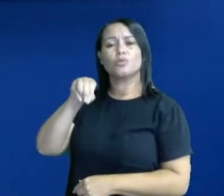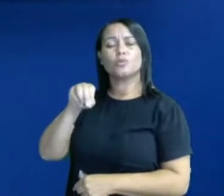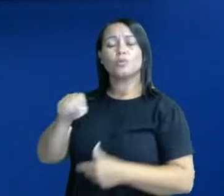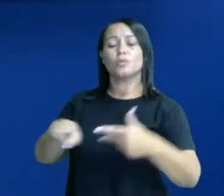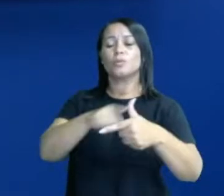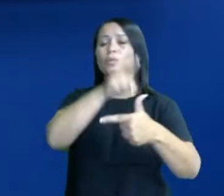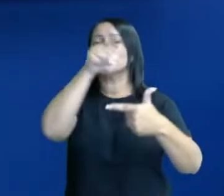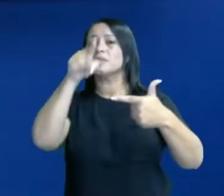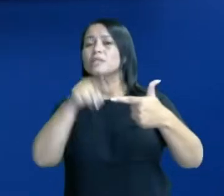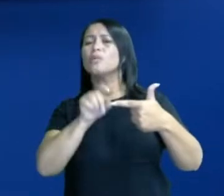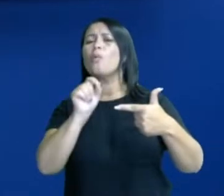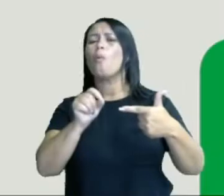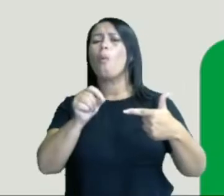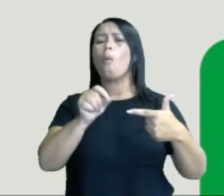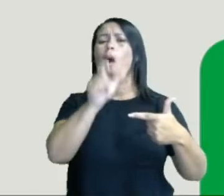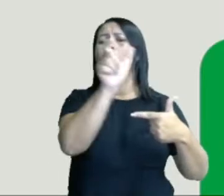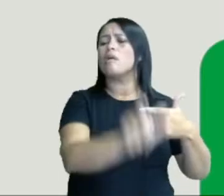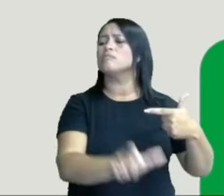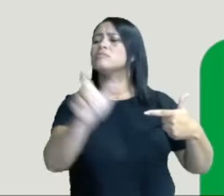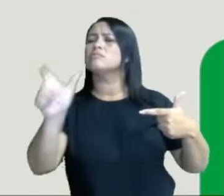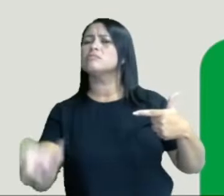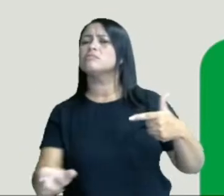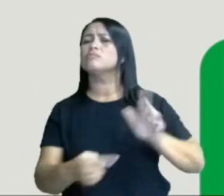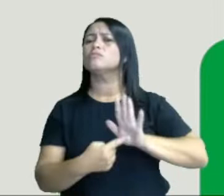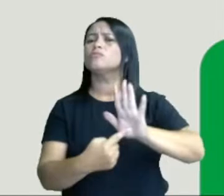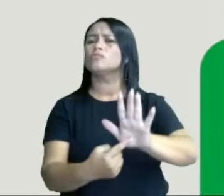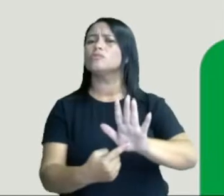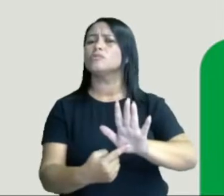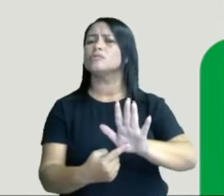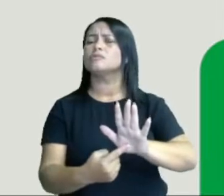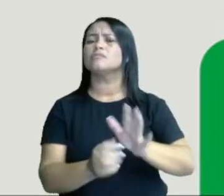os personagens apresentados na fábula?